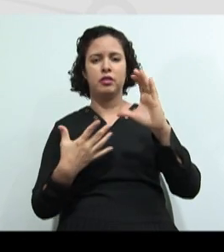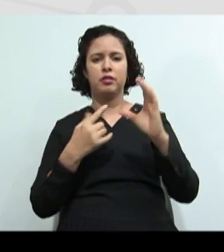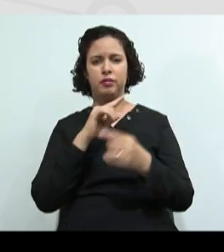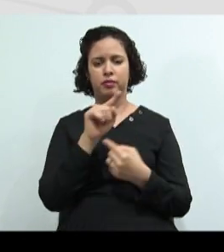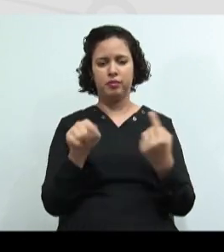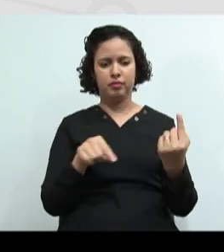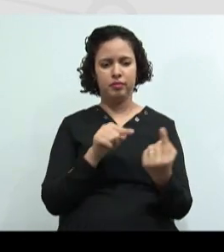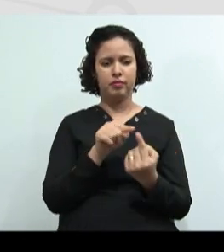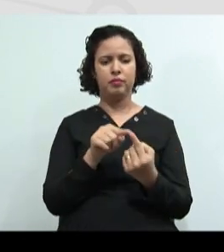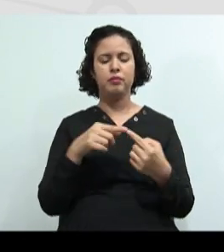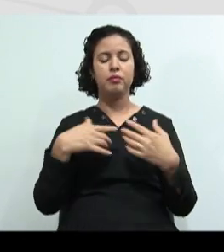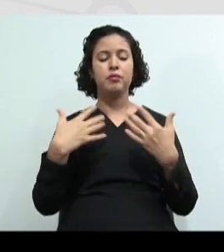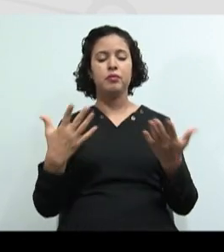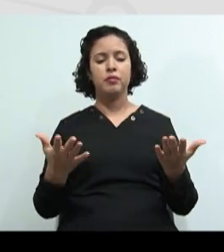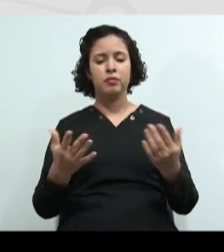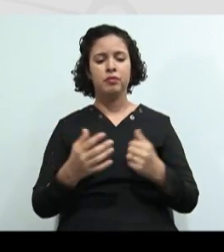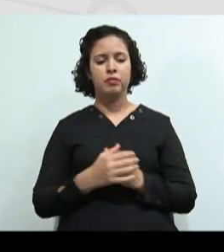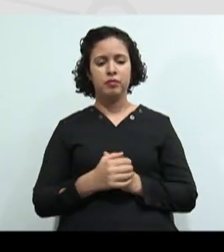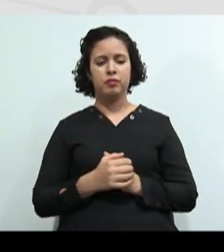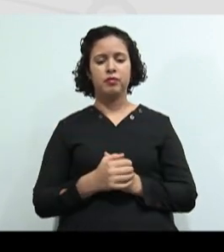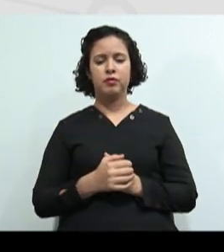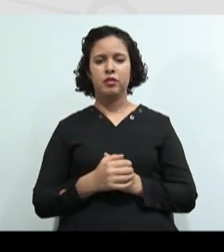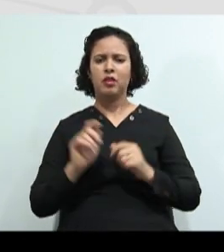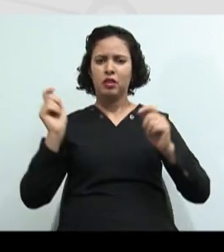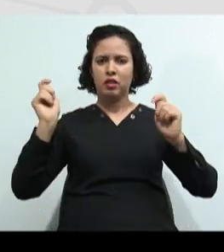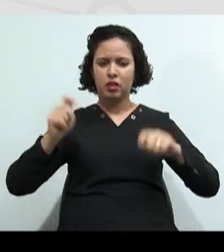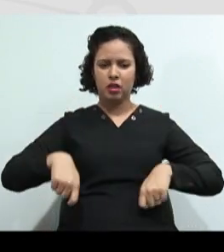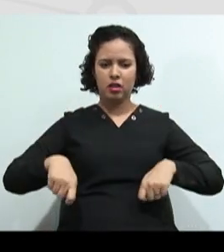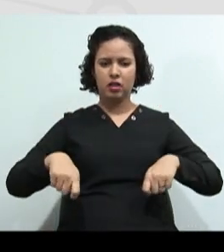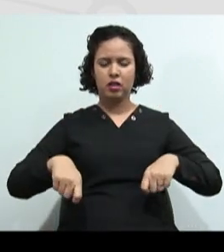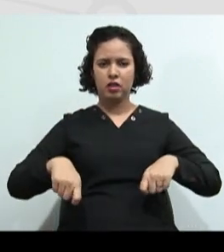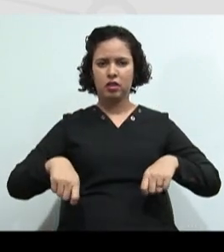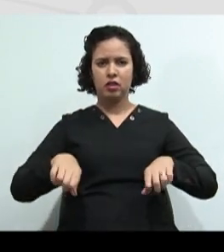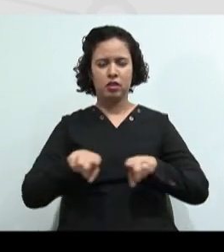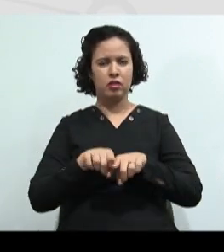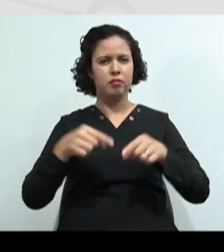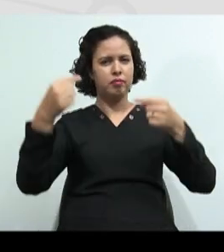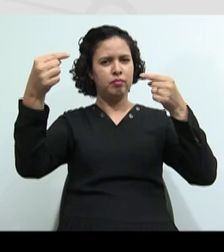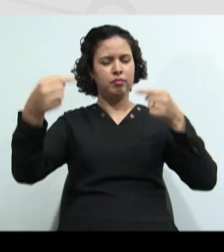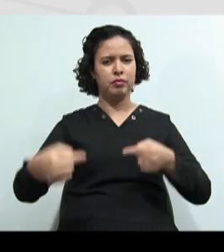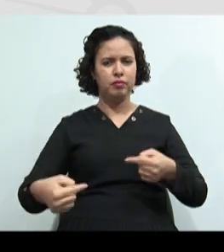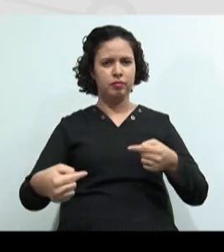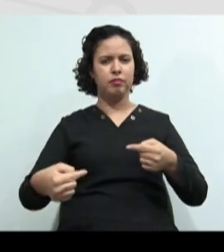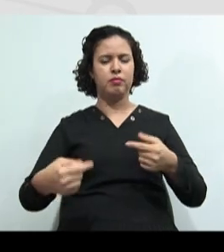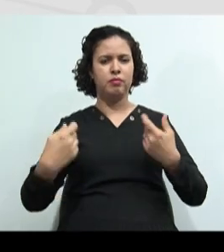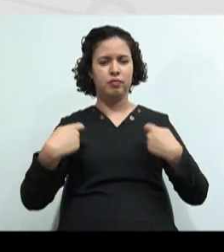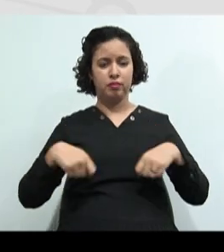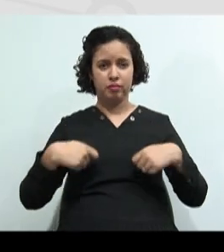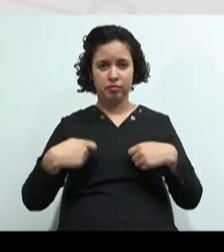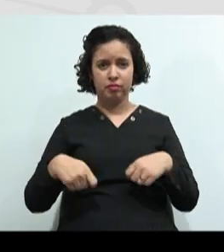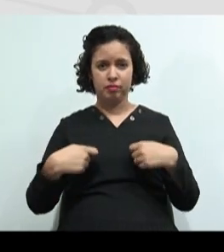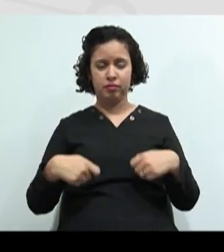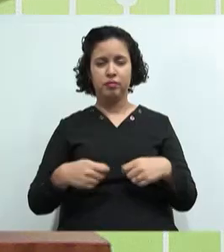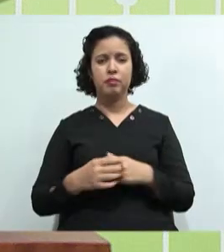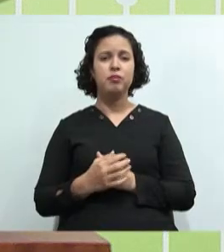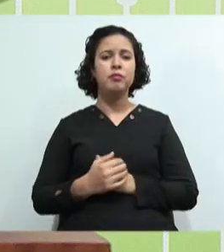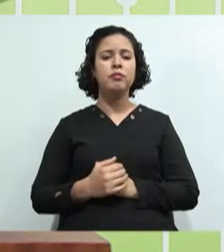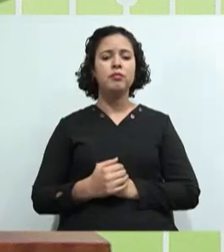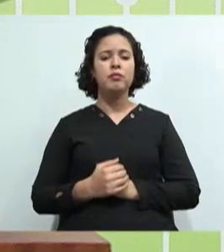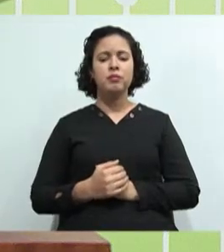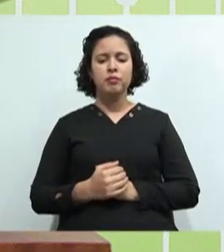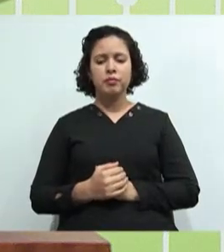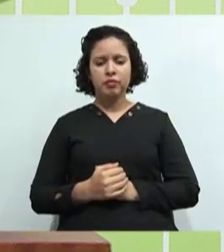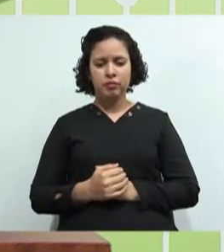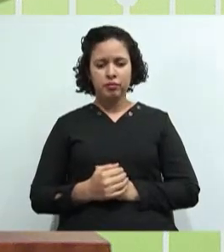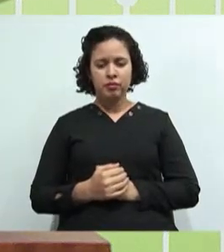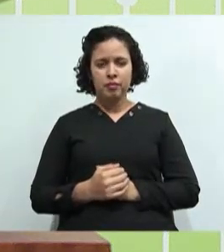objetivos? Os objetivos eles precisam ser viáveis e desafiadores. Ei, meu querido, olha aqui para mim. Olha aqui para